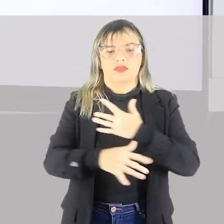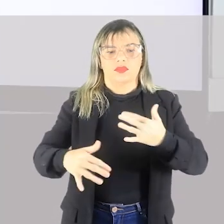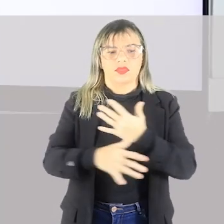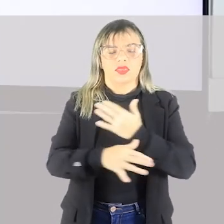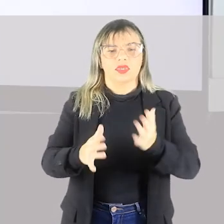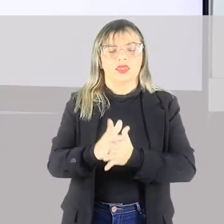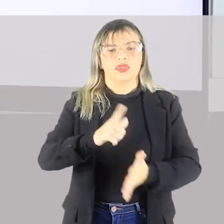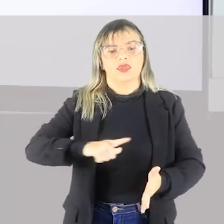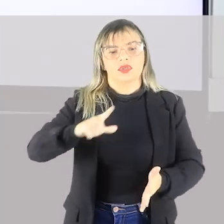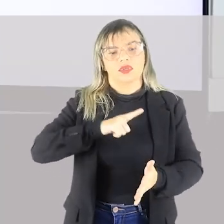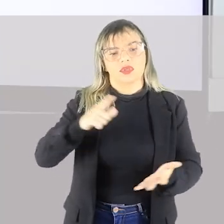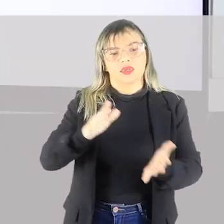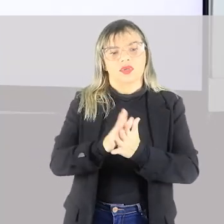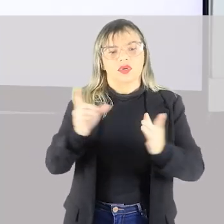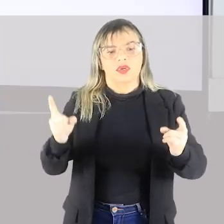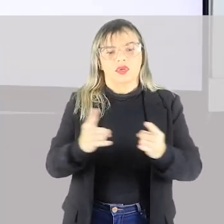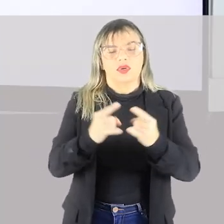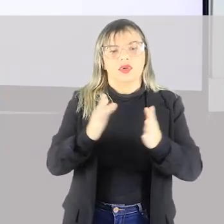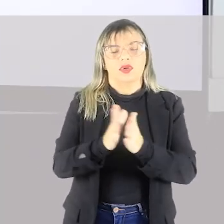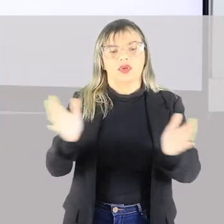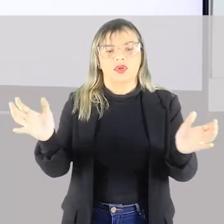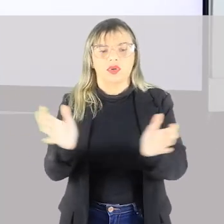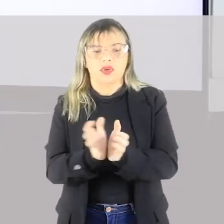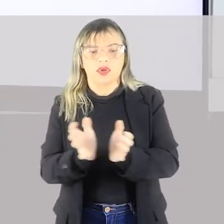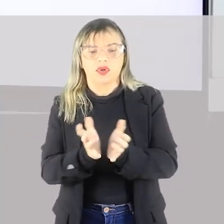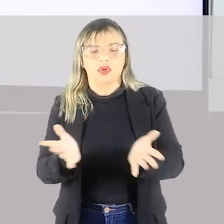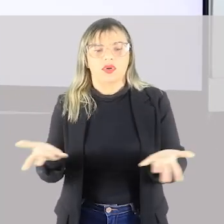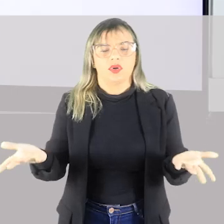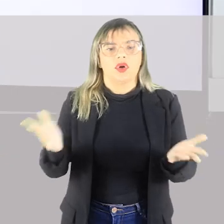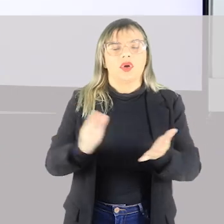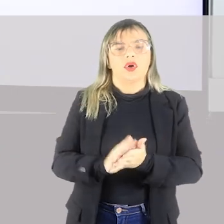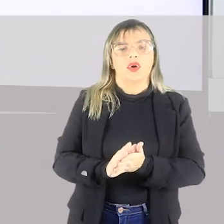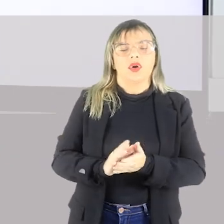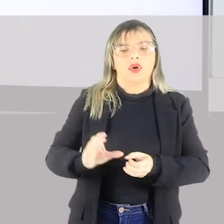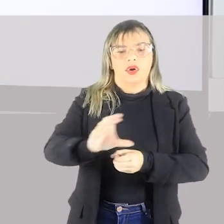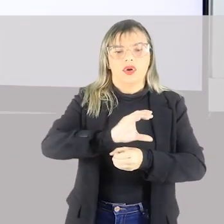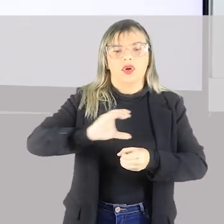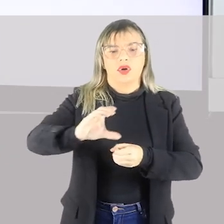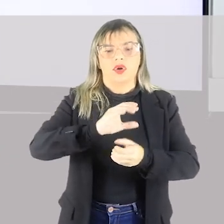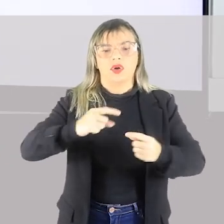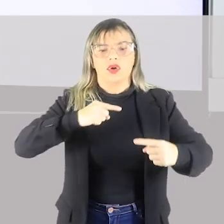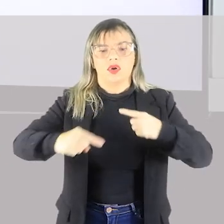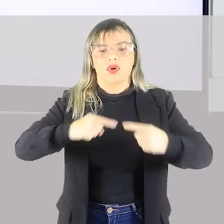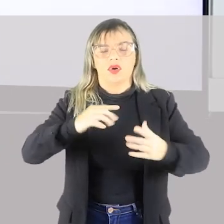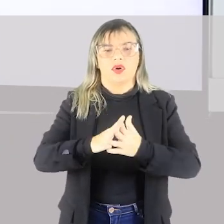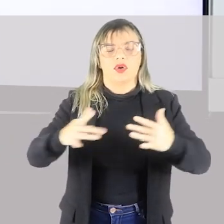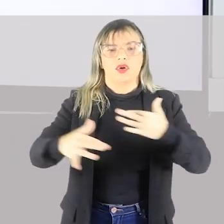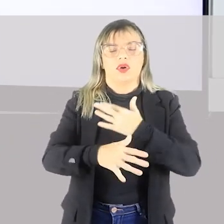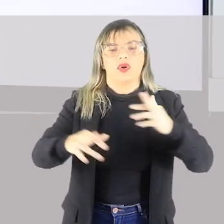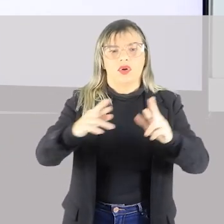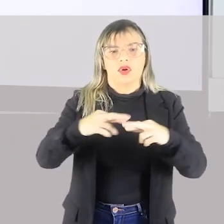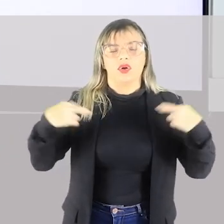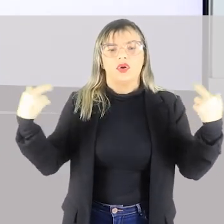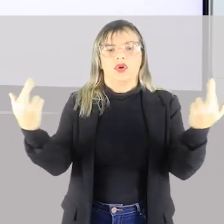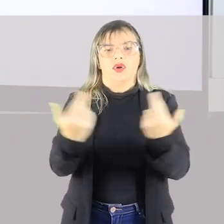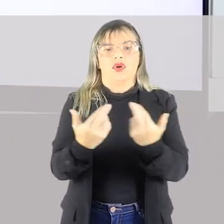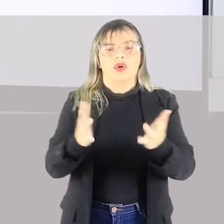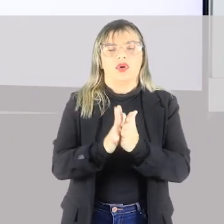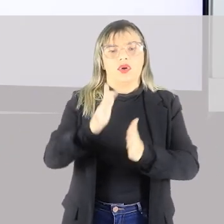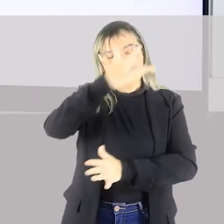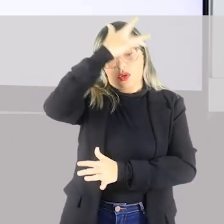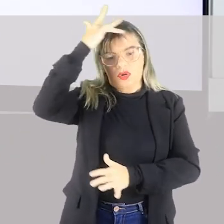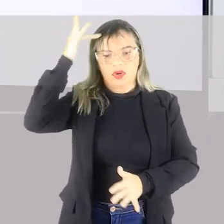prevê a instituição de órgãos colegiados de política urbana. Esse órgão colegiado ele vai reunir pessoas ali que representam